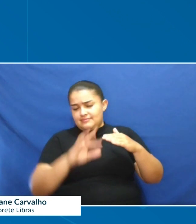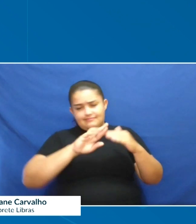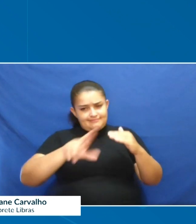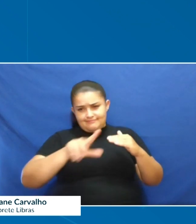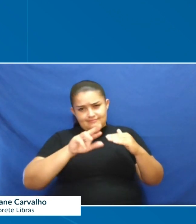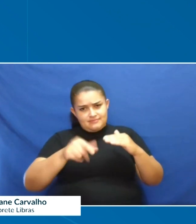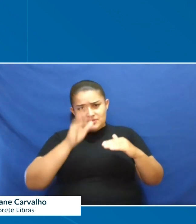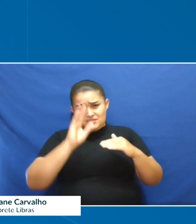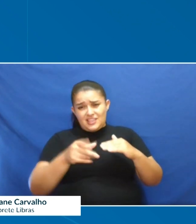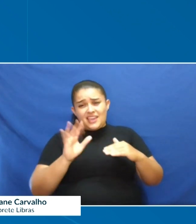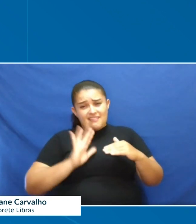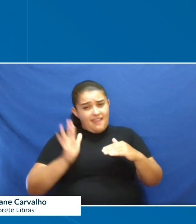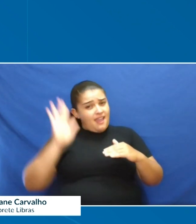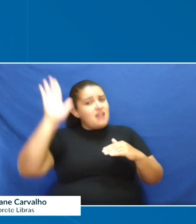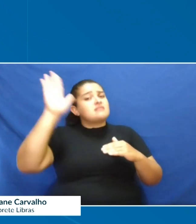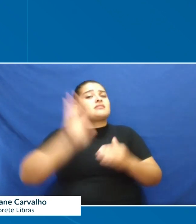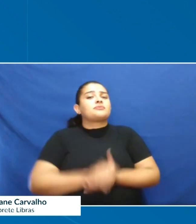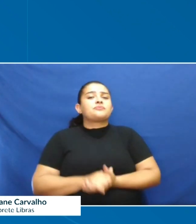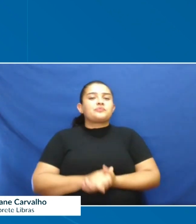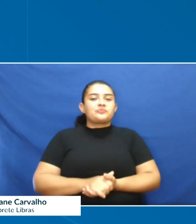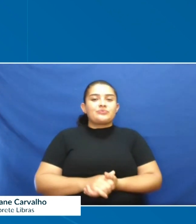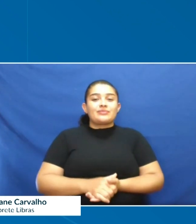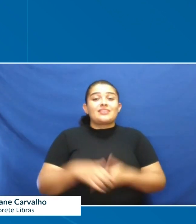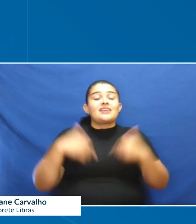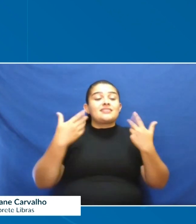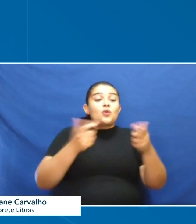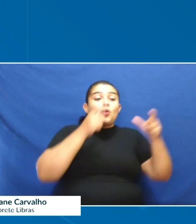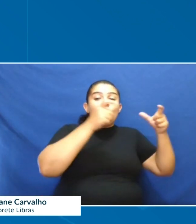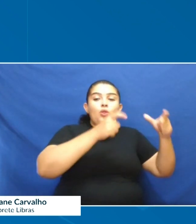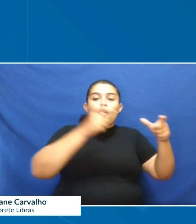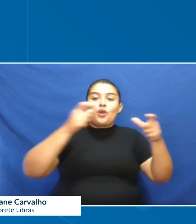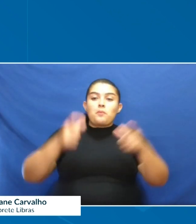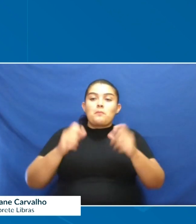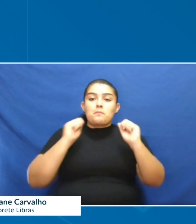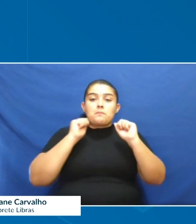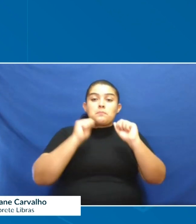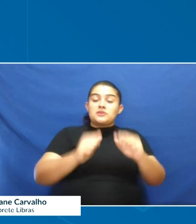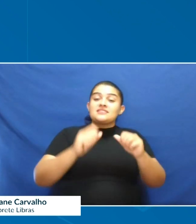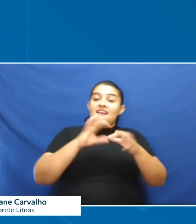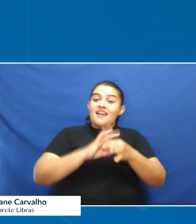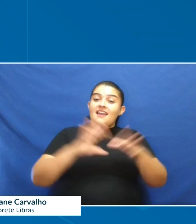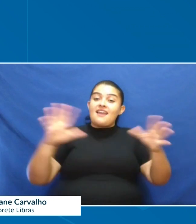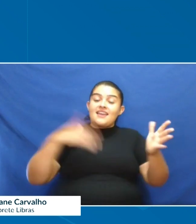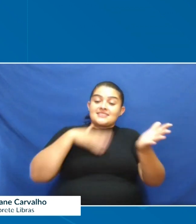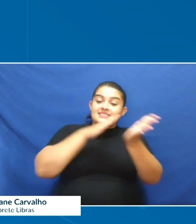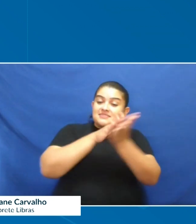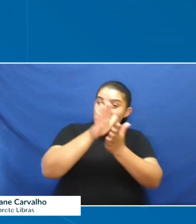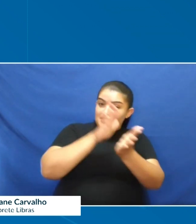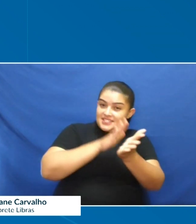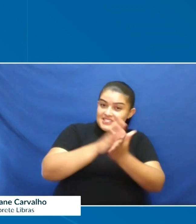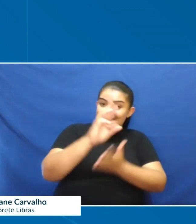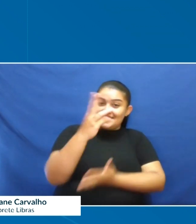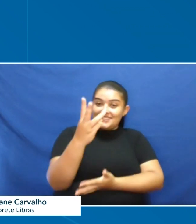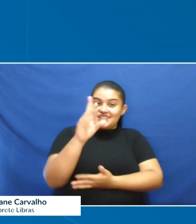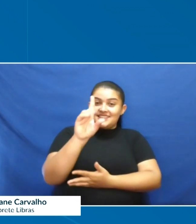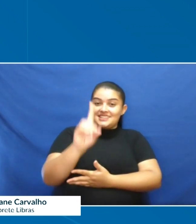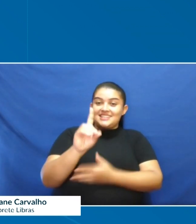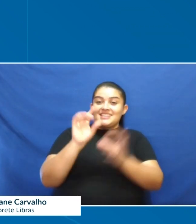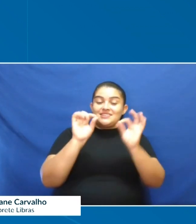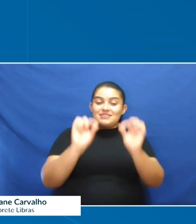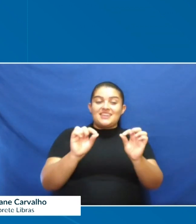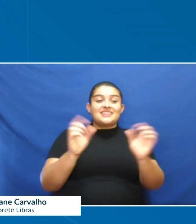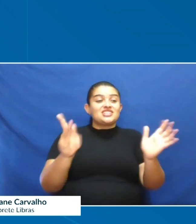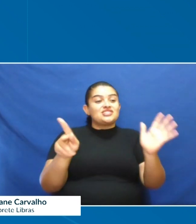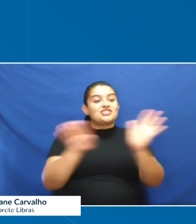muito alto, fornecedores locais poderão rapidamente fazer a impressão daquelas peças e entregar no ponto de